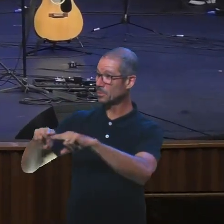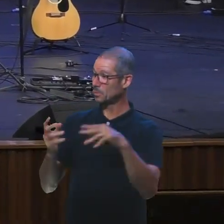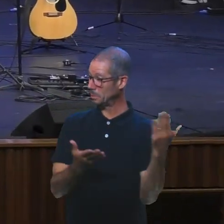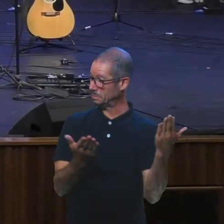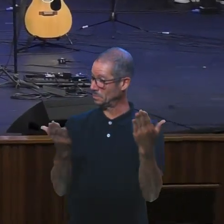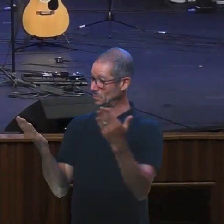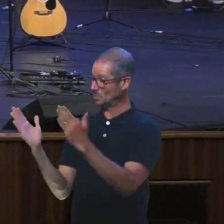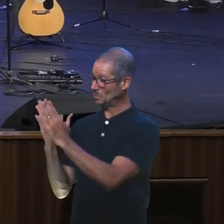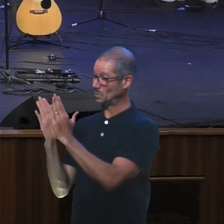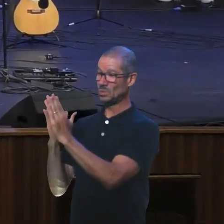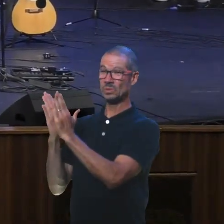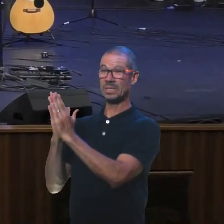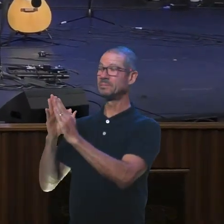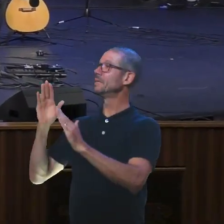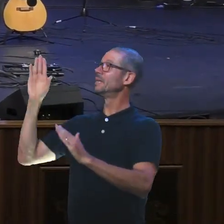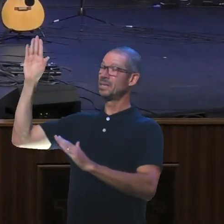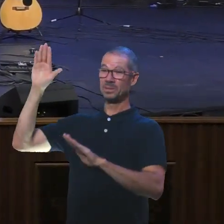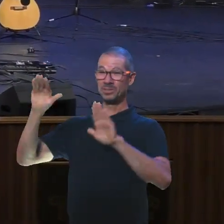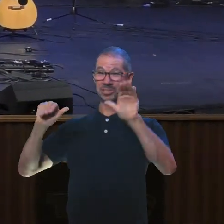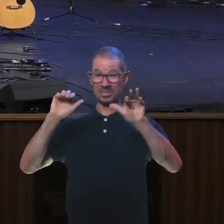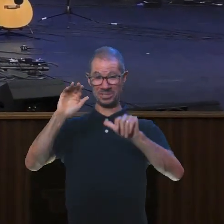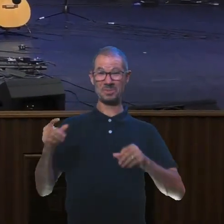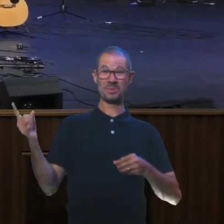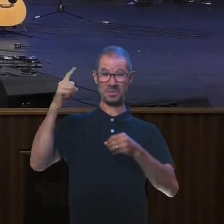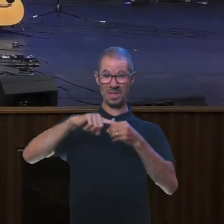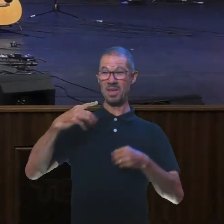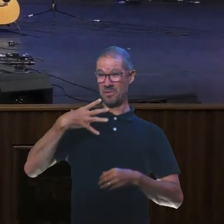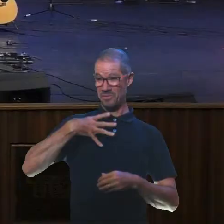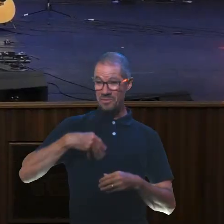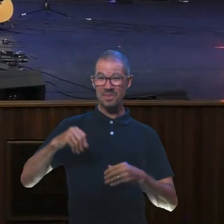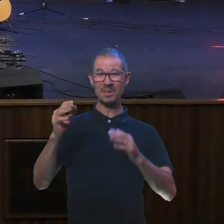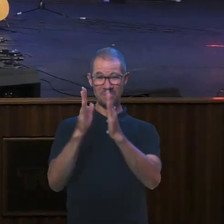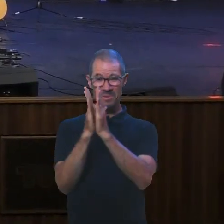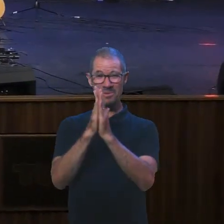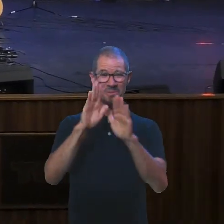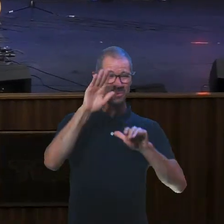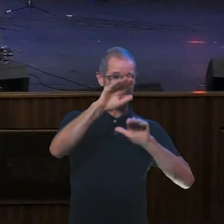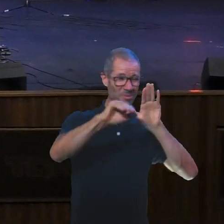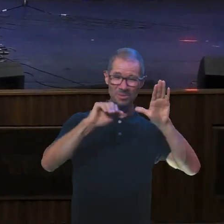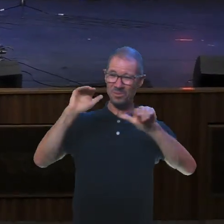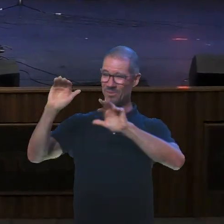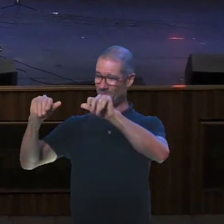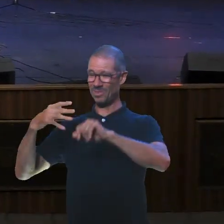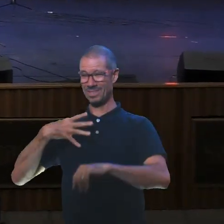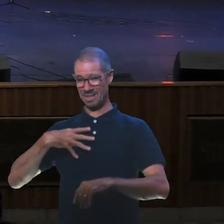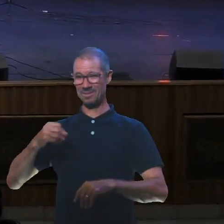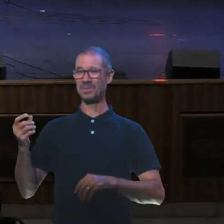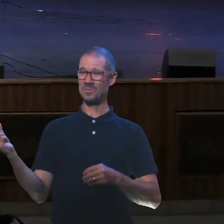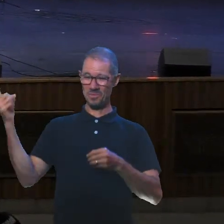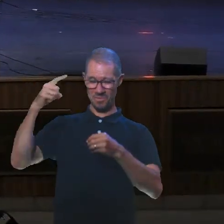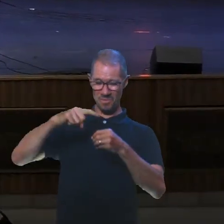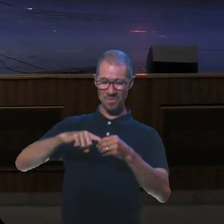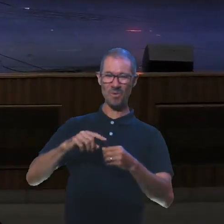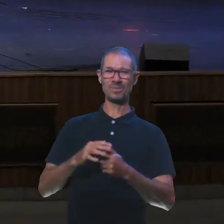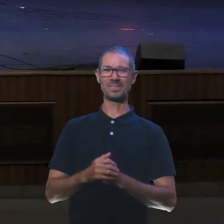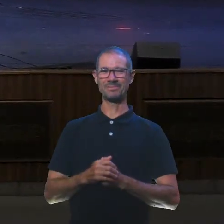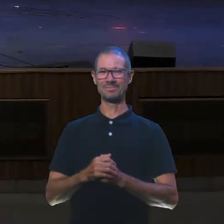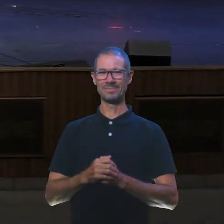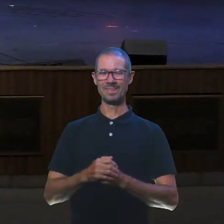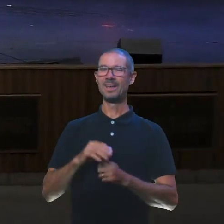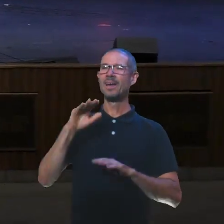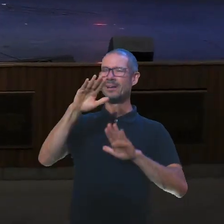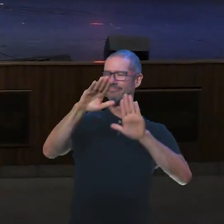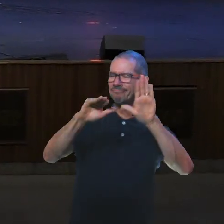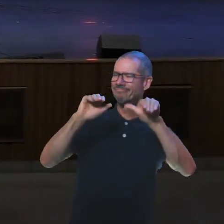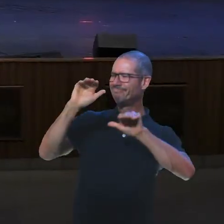você. Deus está chamando você de volta. Filho, volta. Volta, filho. Volta. É você que eu estou